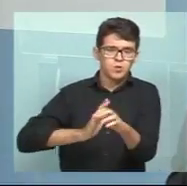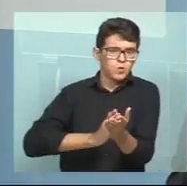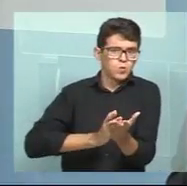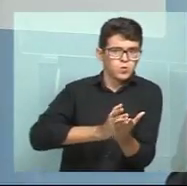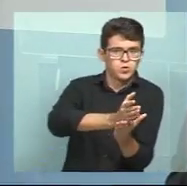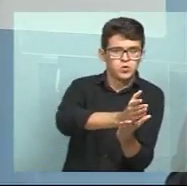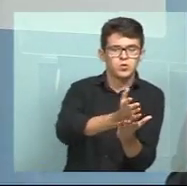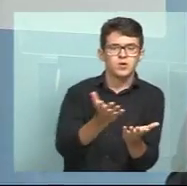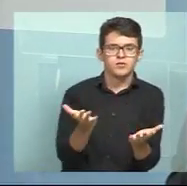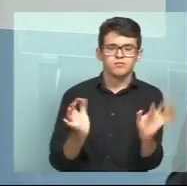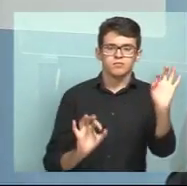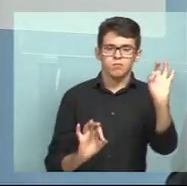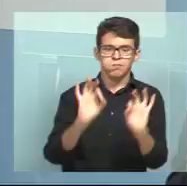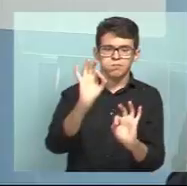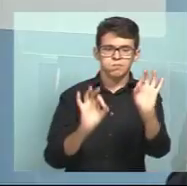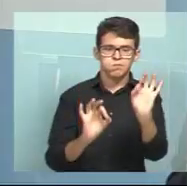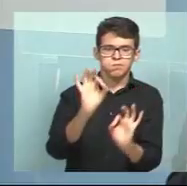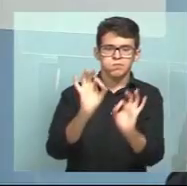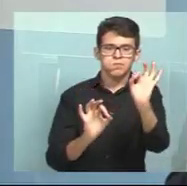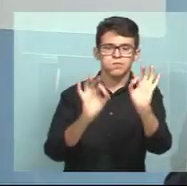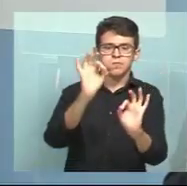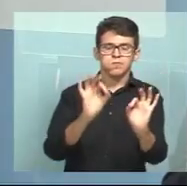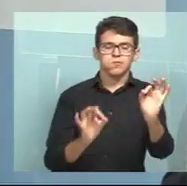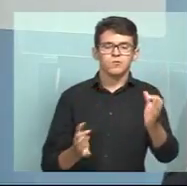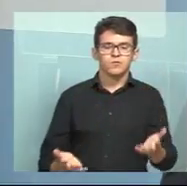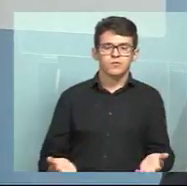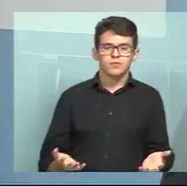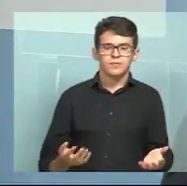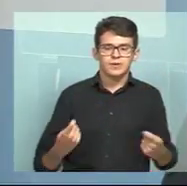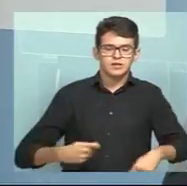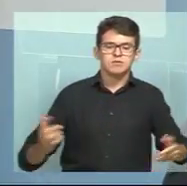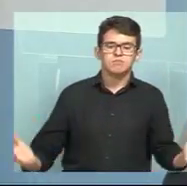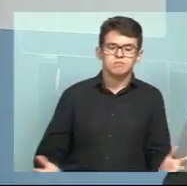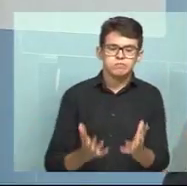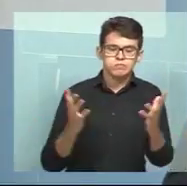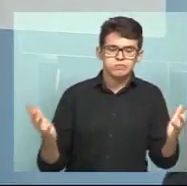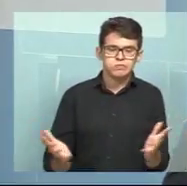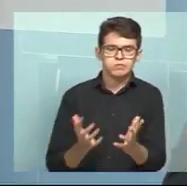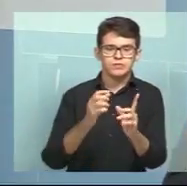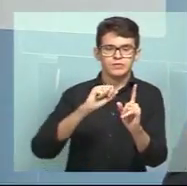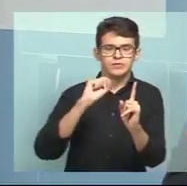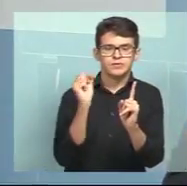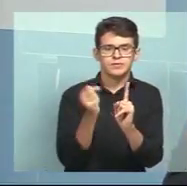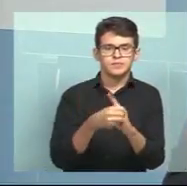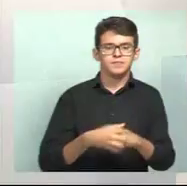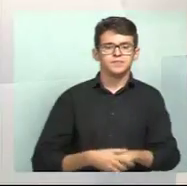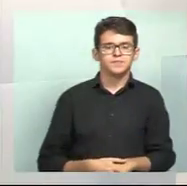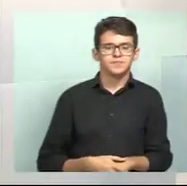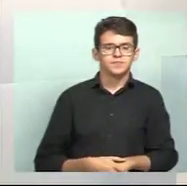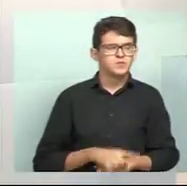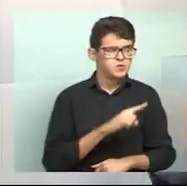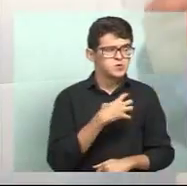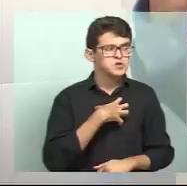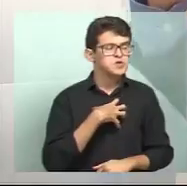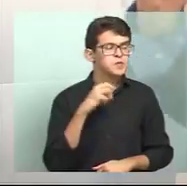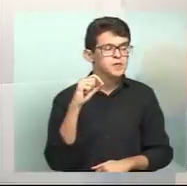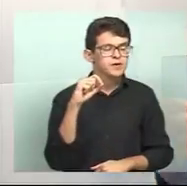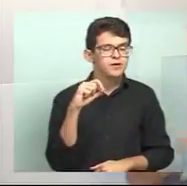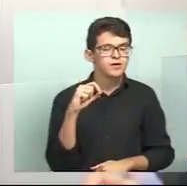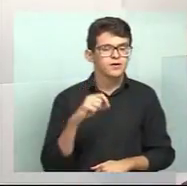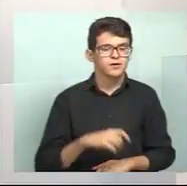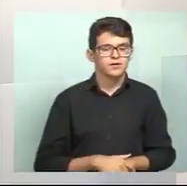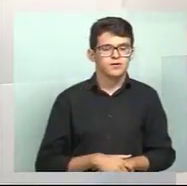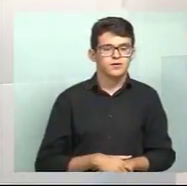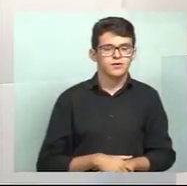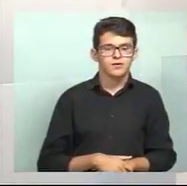É colocar o povo brasileiro em movimento. O que é que ele está dizendo aqui, Luiz? Sem dúvida, ele se